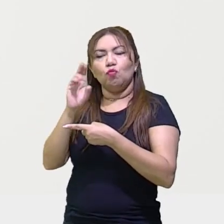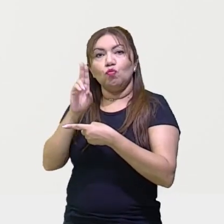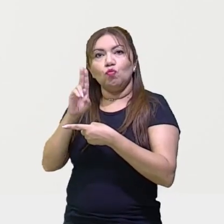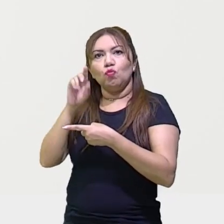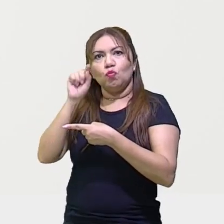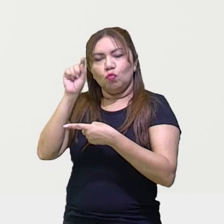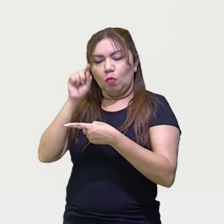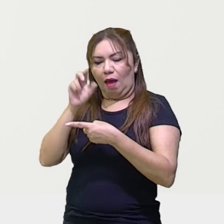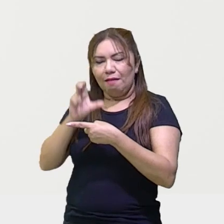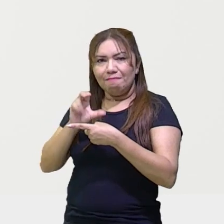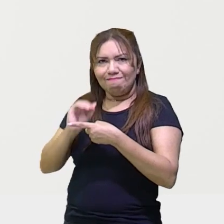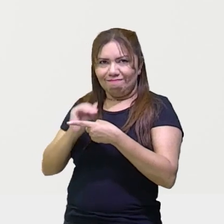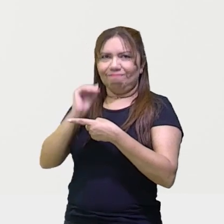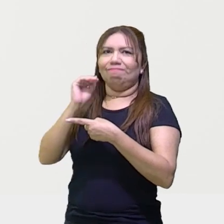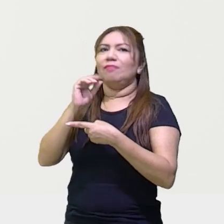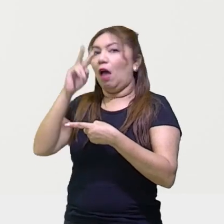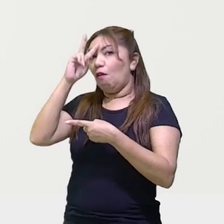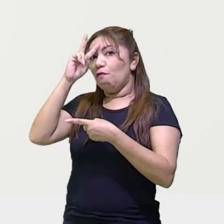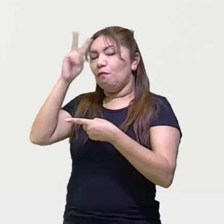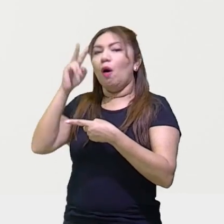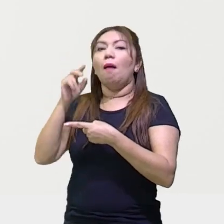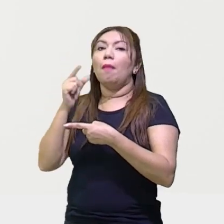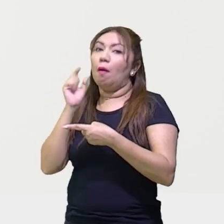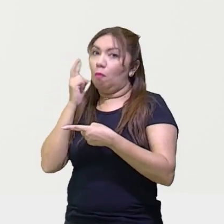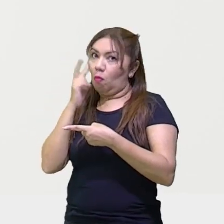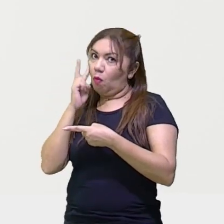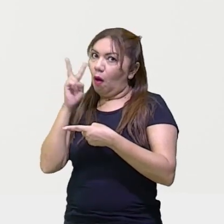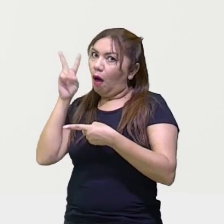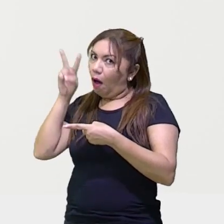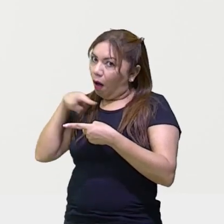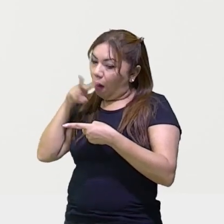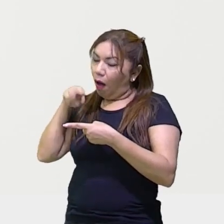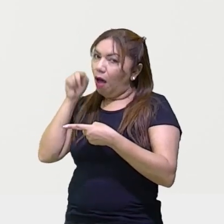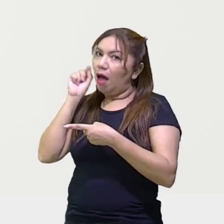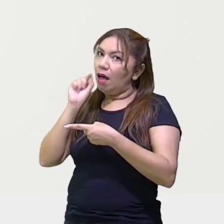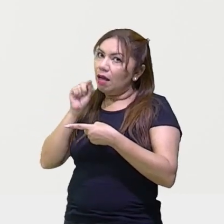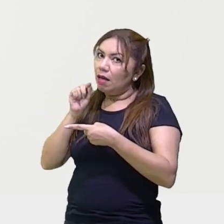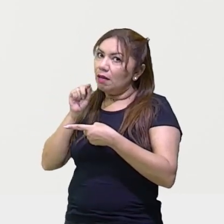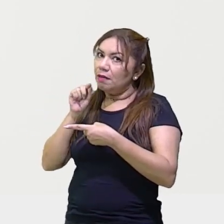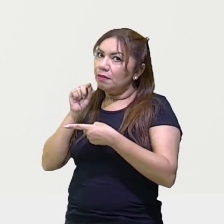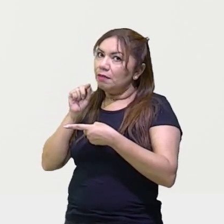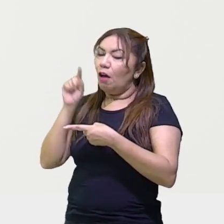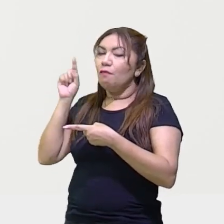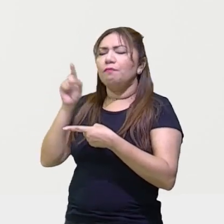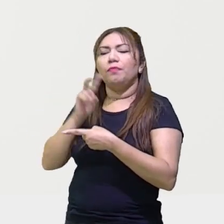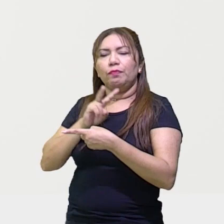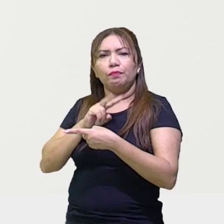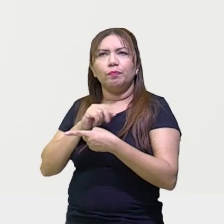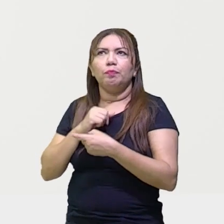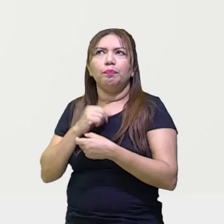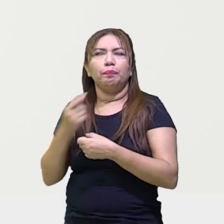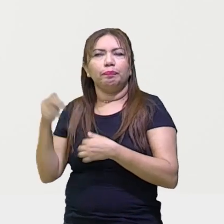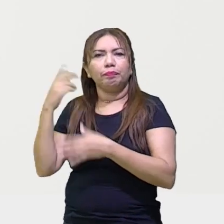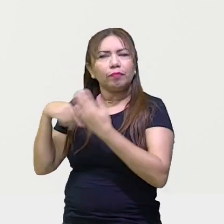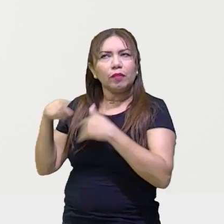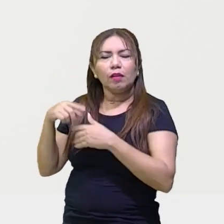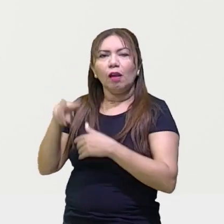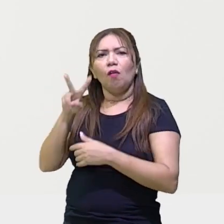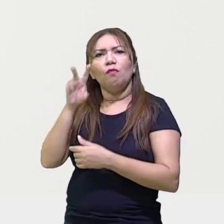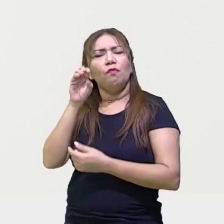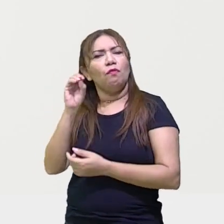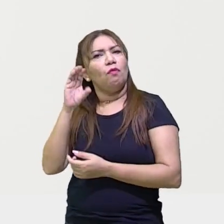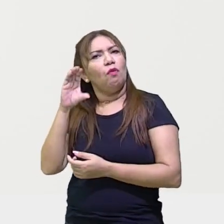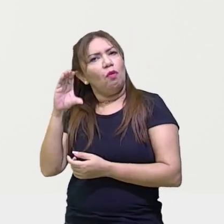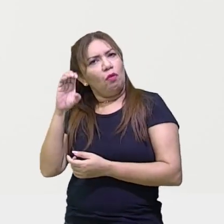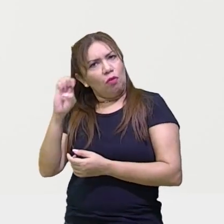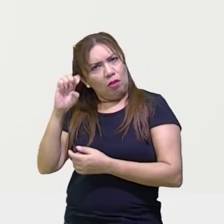fica como se fosse num degrau maior, justamente para vocês perceberem. Aí eu pergunto, você era a última sílaba que era